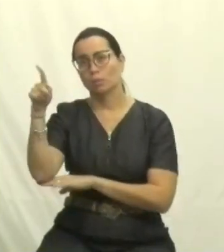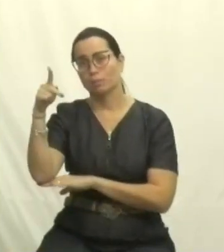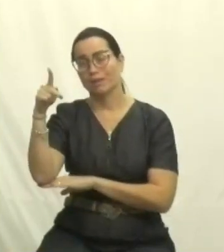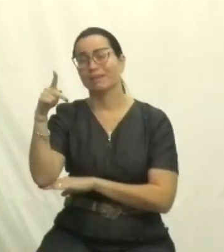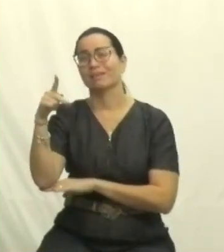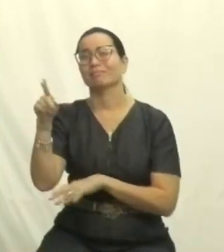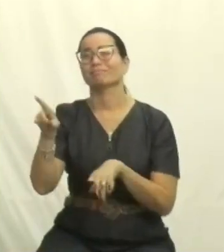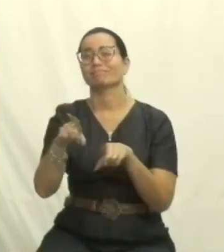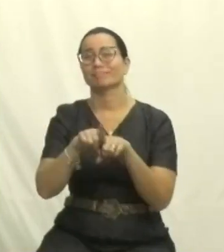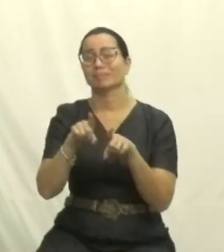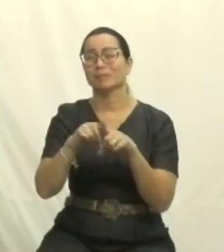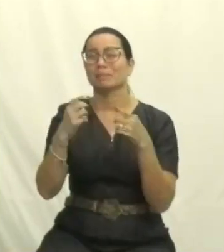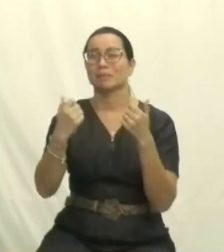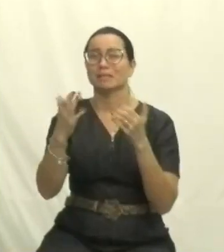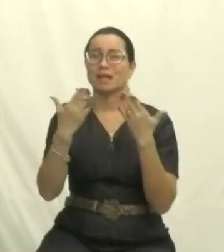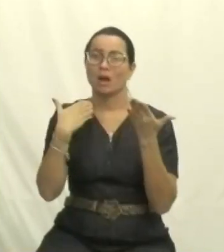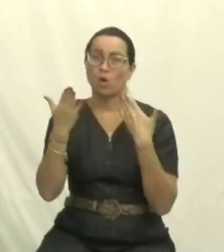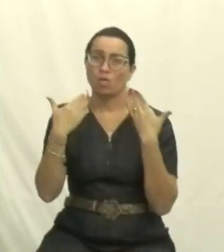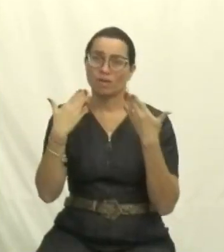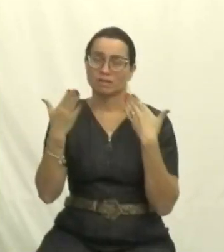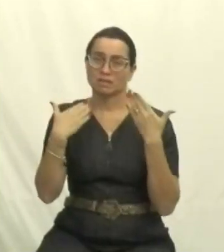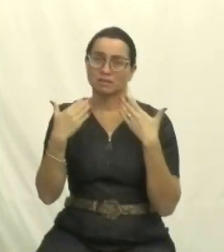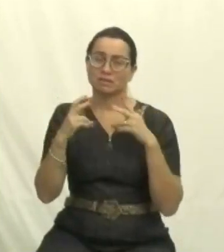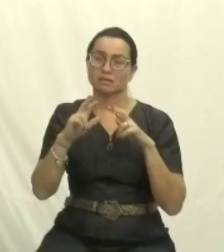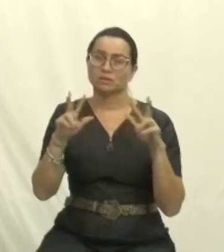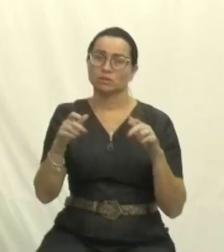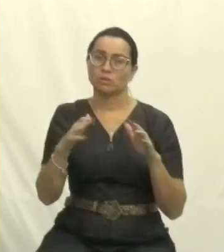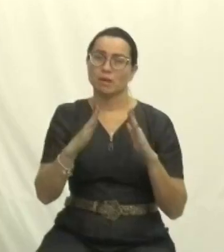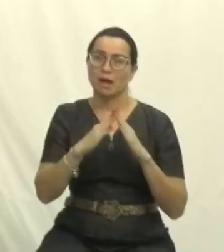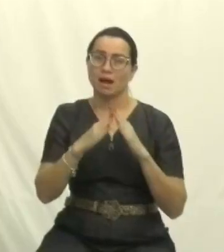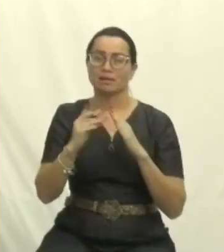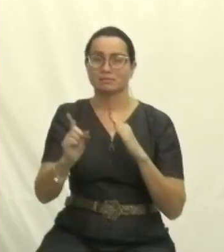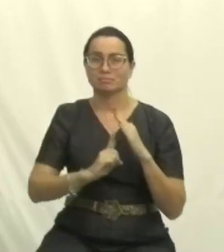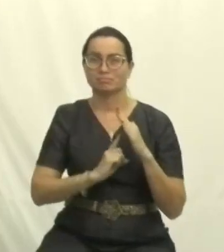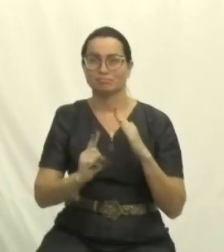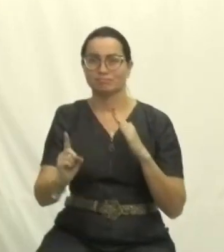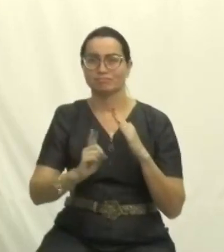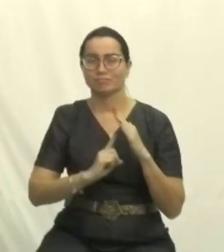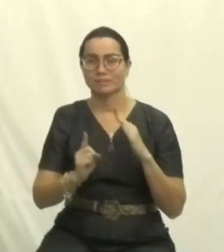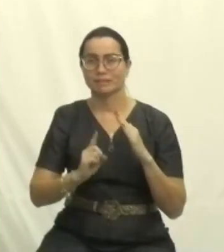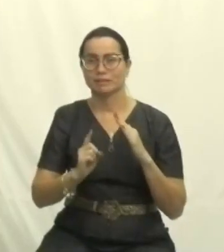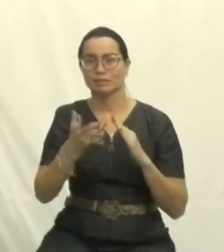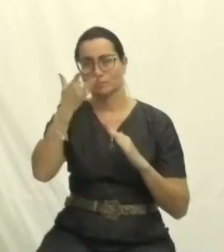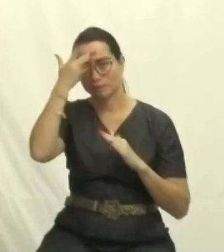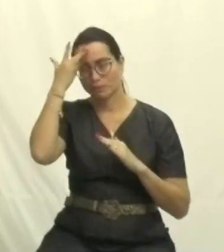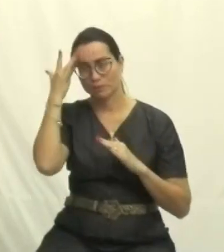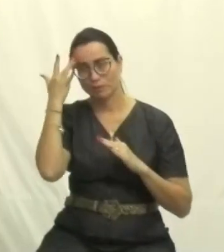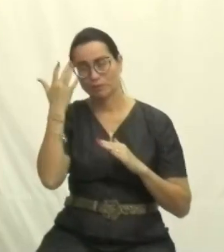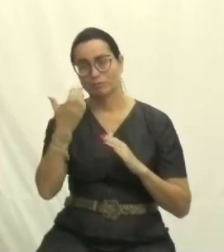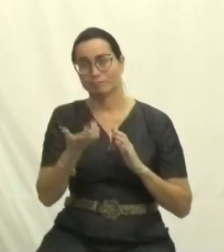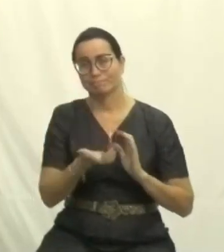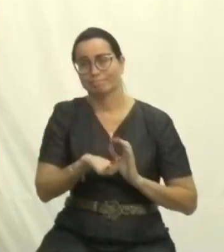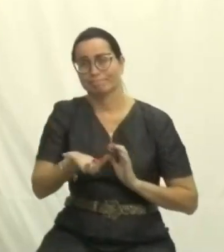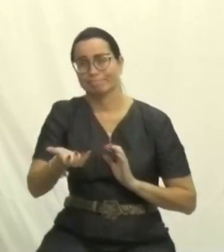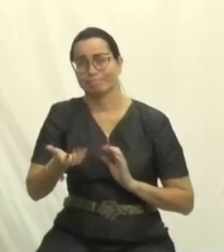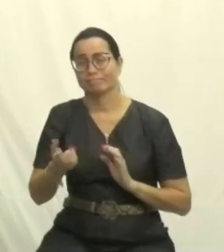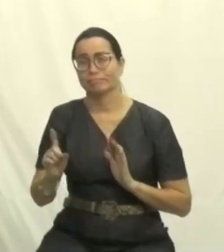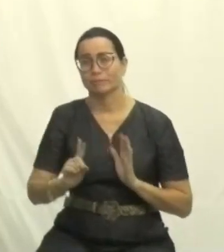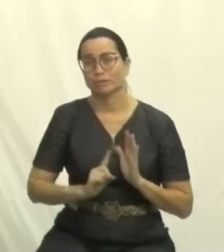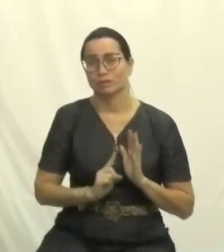precisa ser debatida, e essa questão da casa de passagem é um dos temas que tem que entrar em discussão quando se